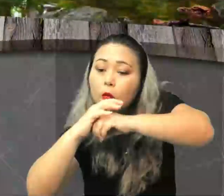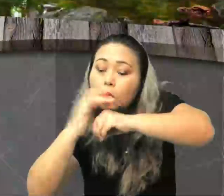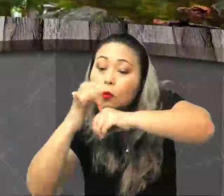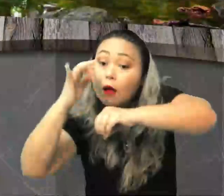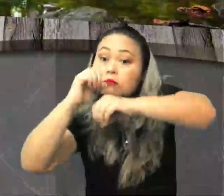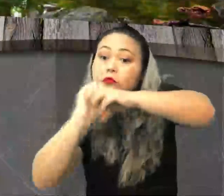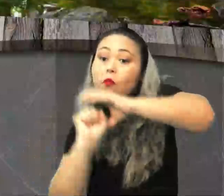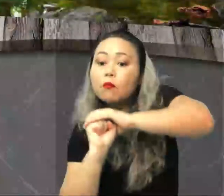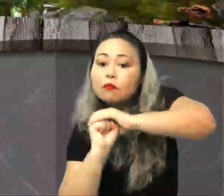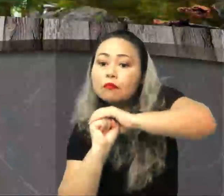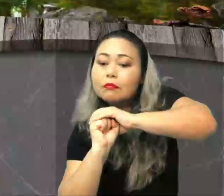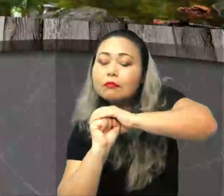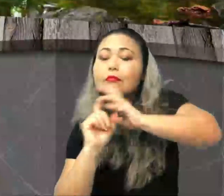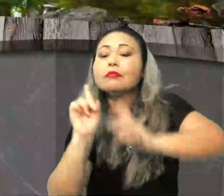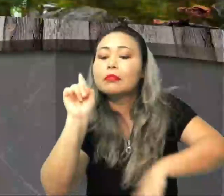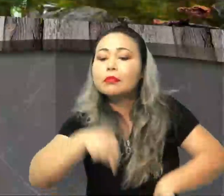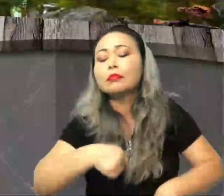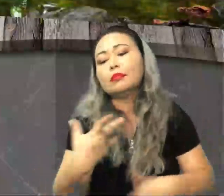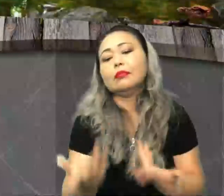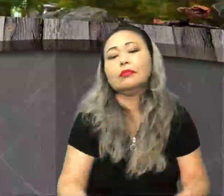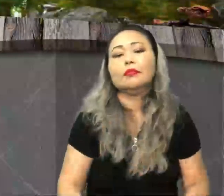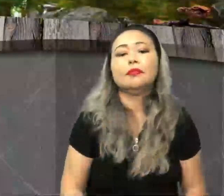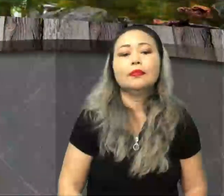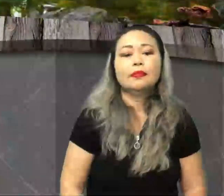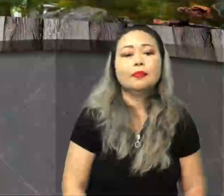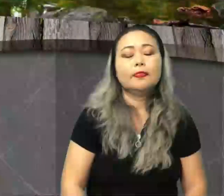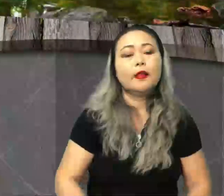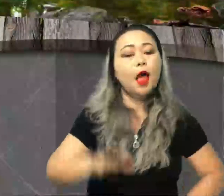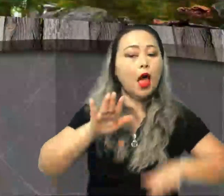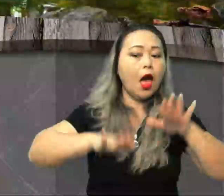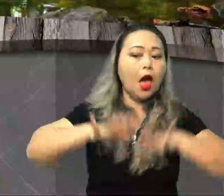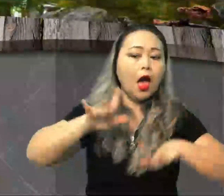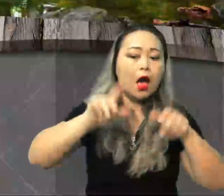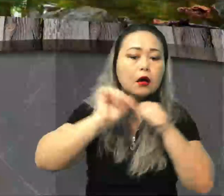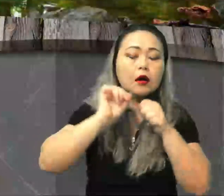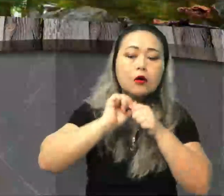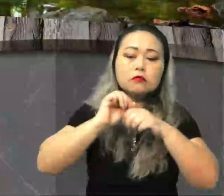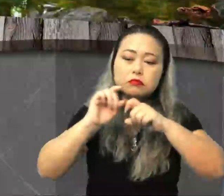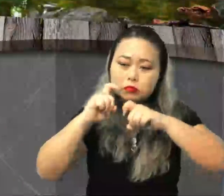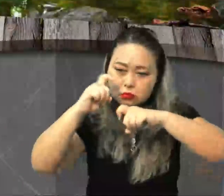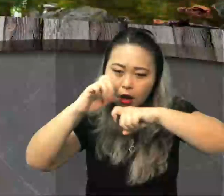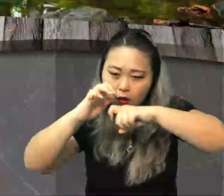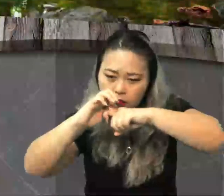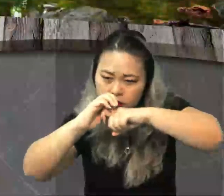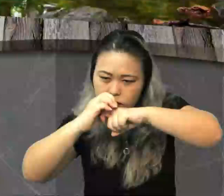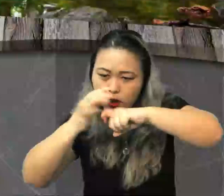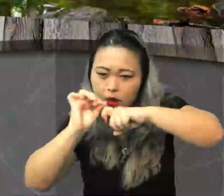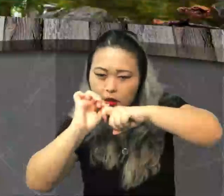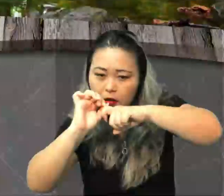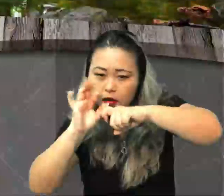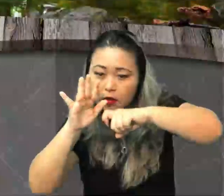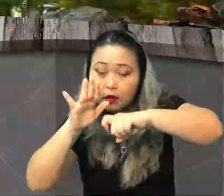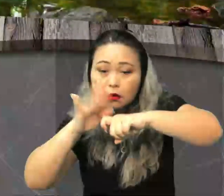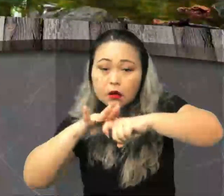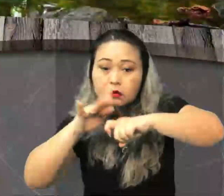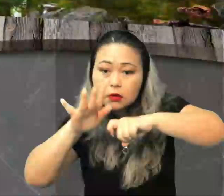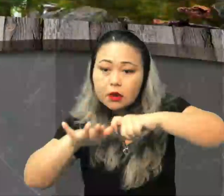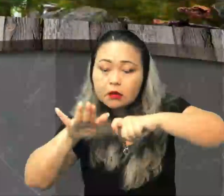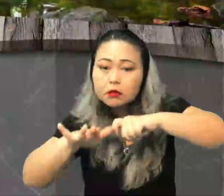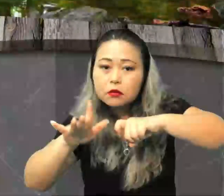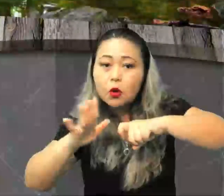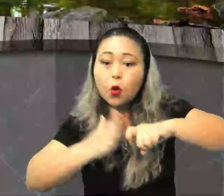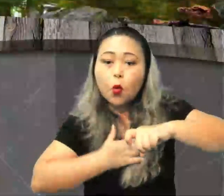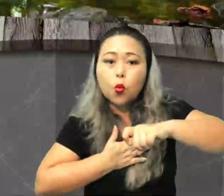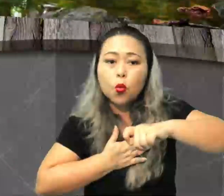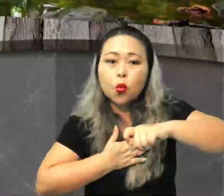desse animal, né? Até se dependendo do animal, se for um caracol muito grande, você vai ter dificuldade. Quem gosta